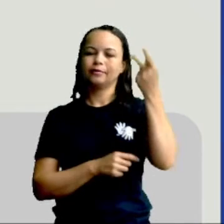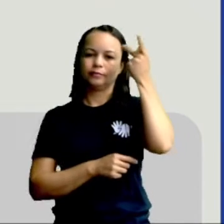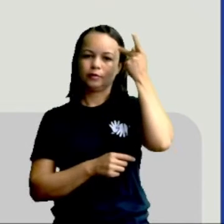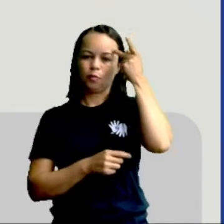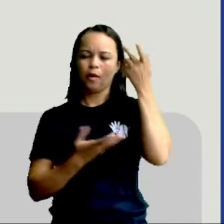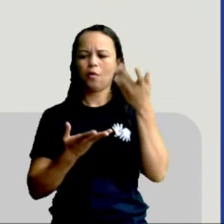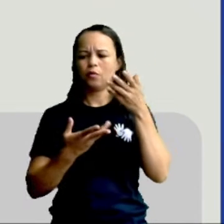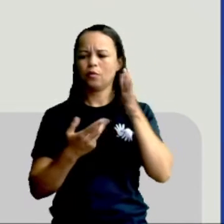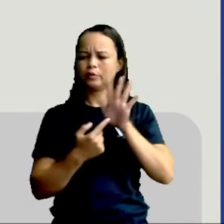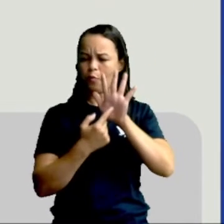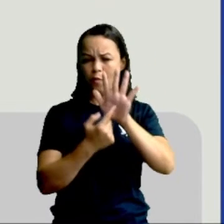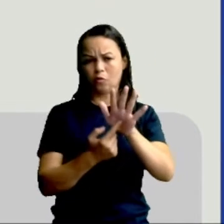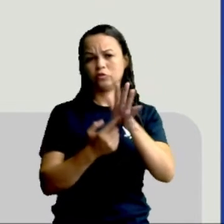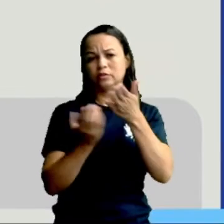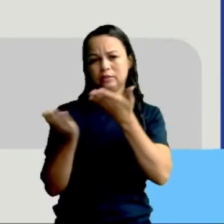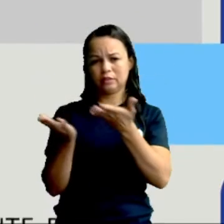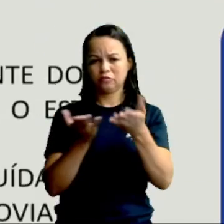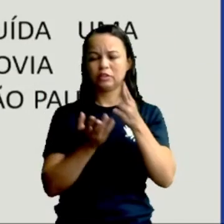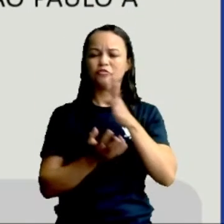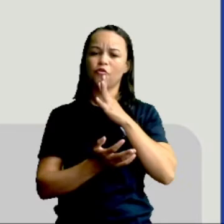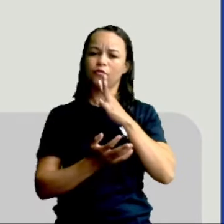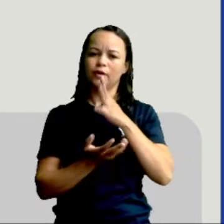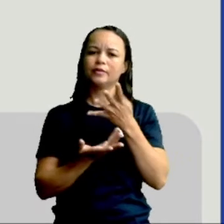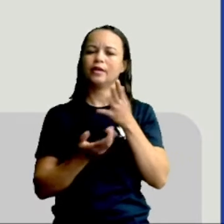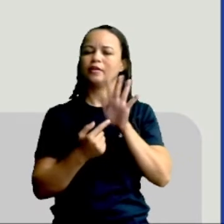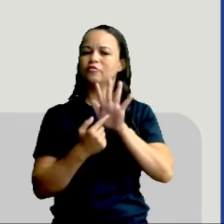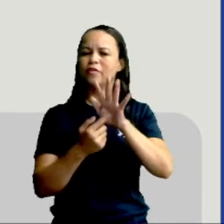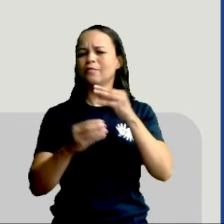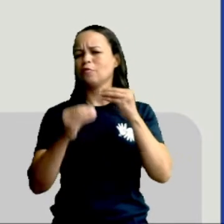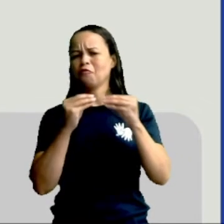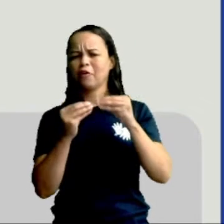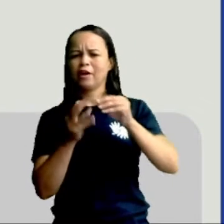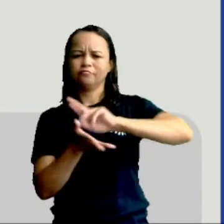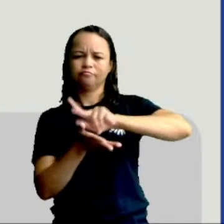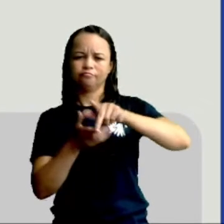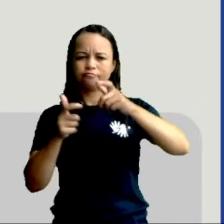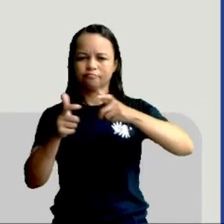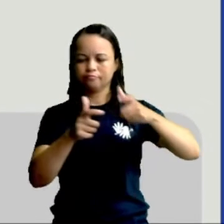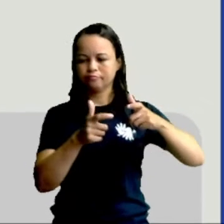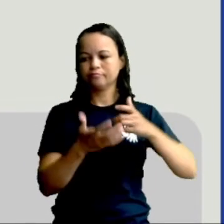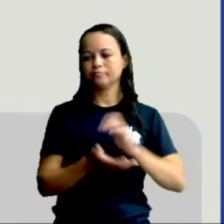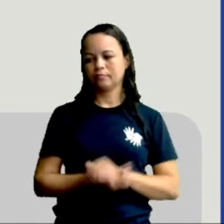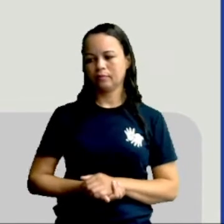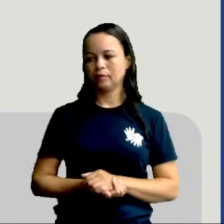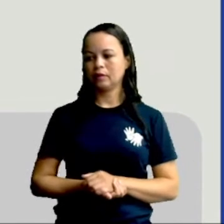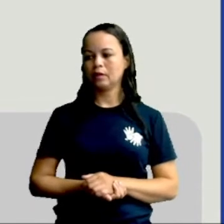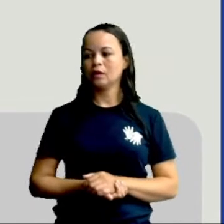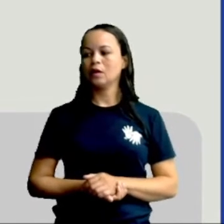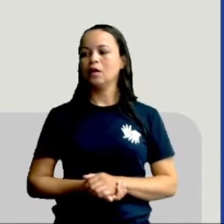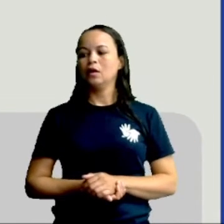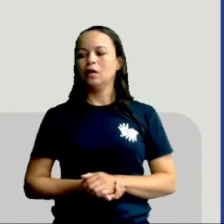algumas dessas imagens que vão aparecer aqui. O